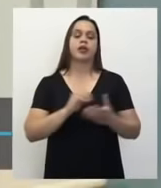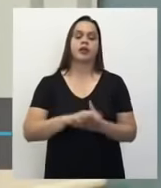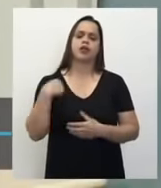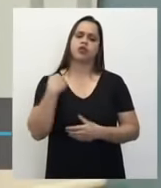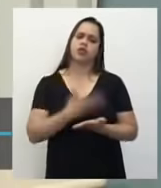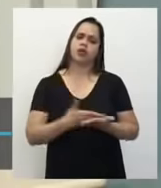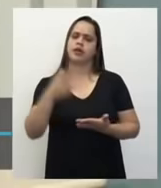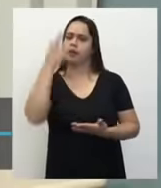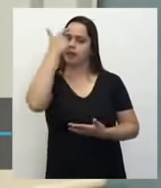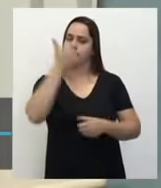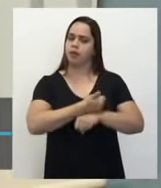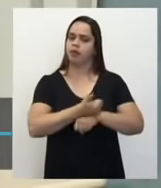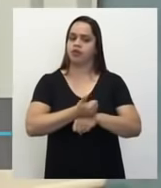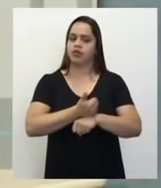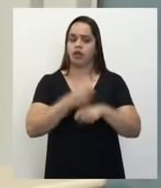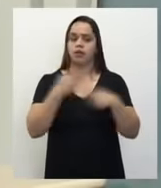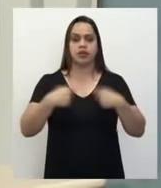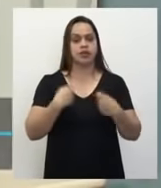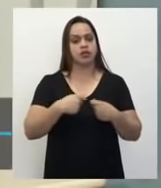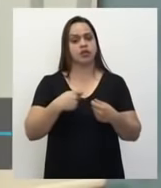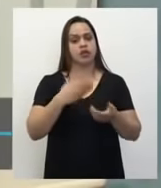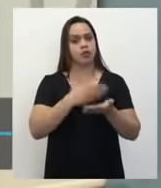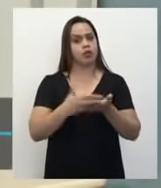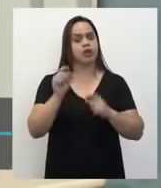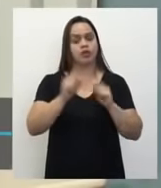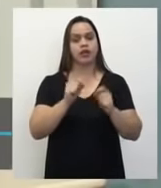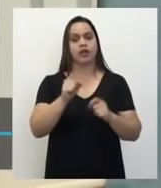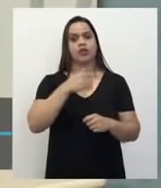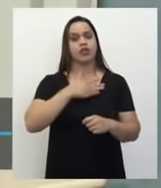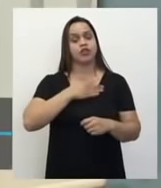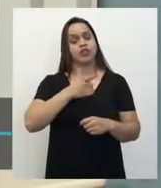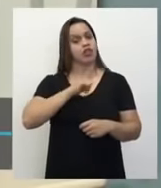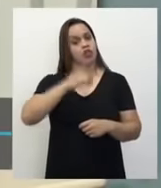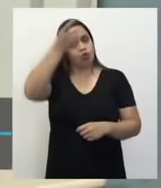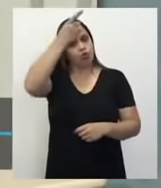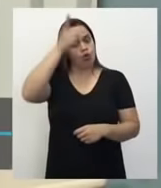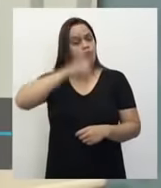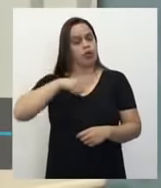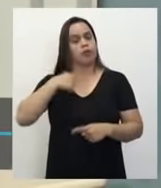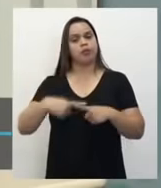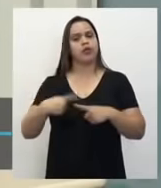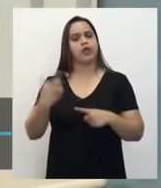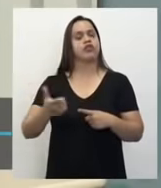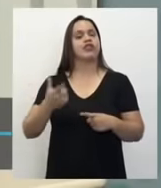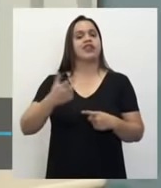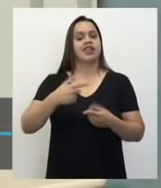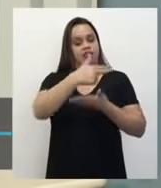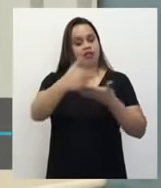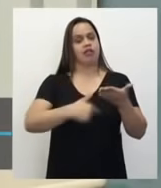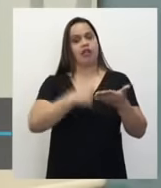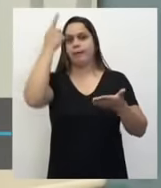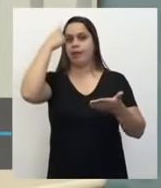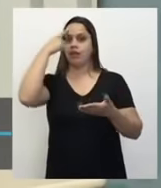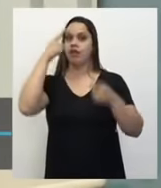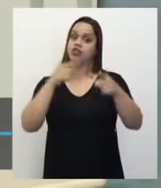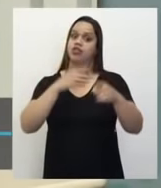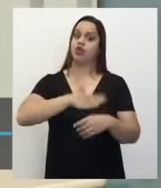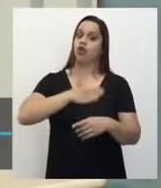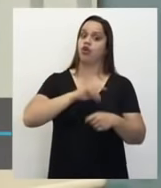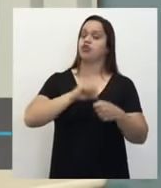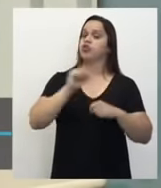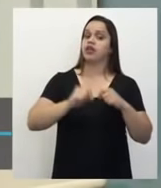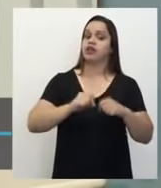pensar em profissão, tem que começar a pensar no seu dom, o que você gosta mais. Às vezes, em vez de desenhar e pensar, você gosta mais de